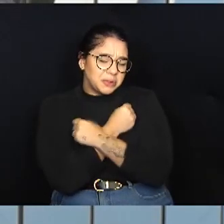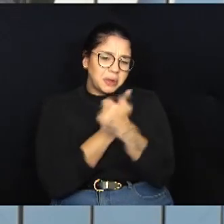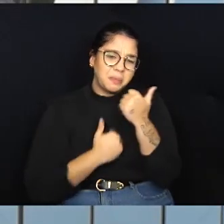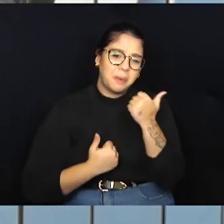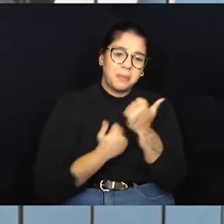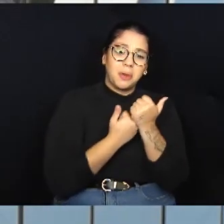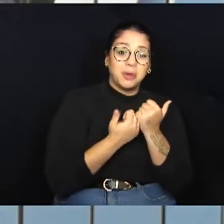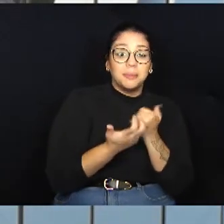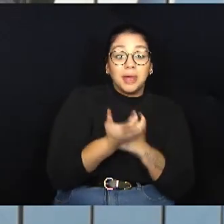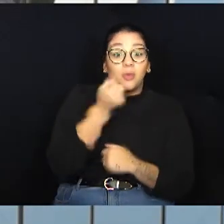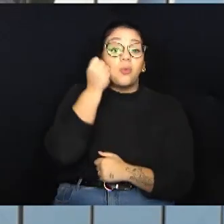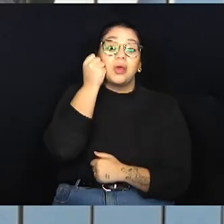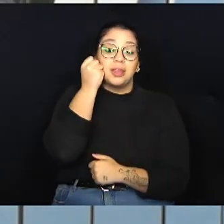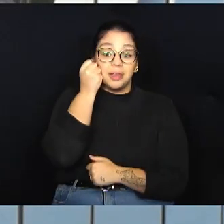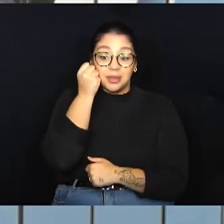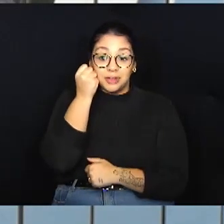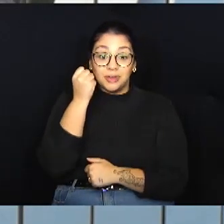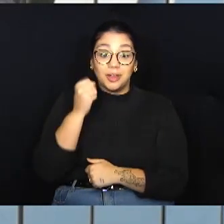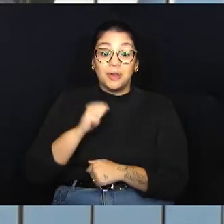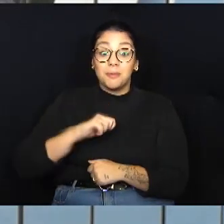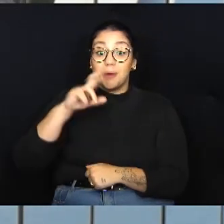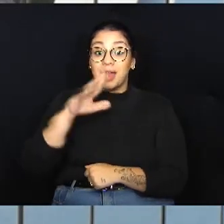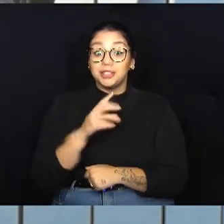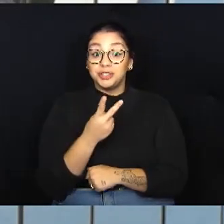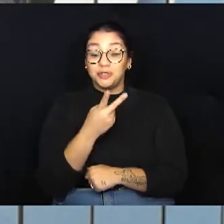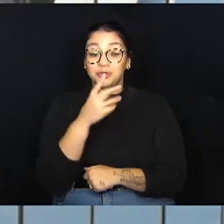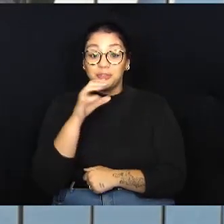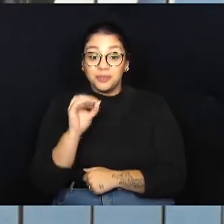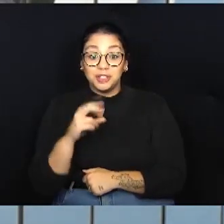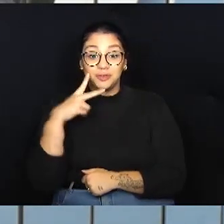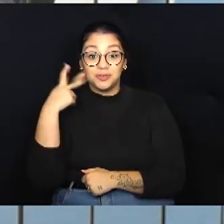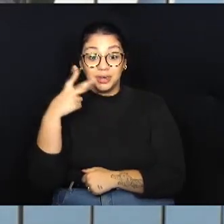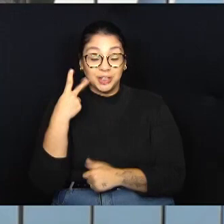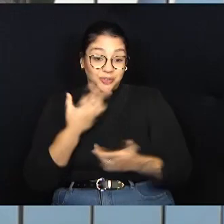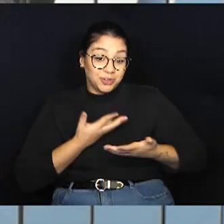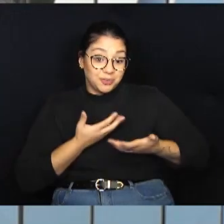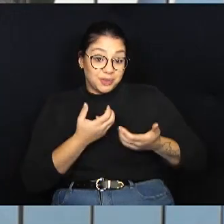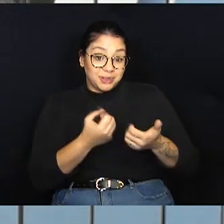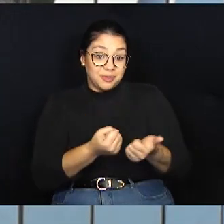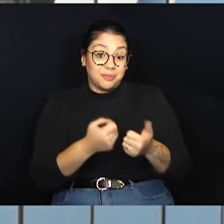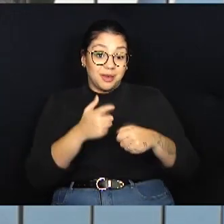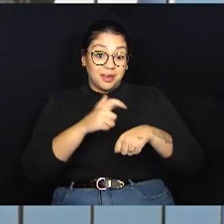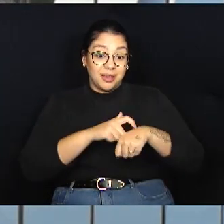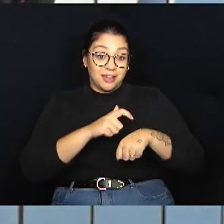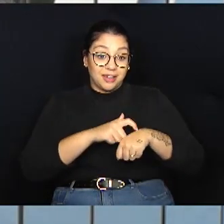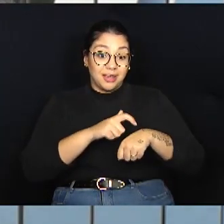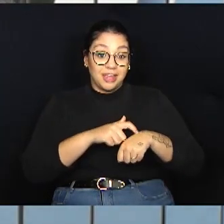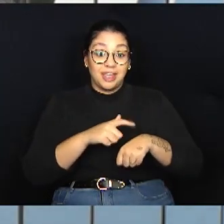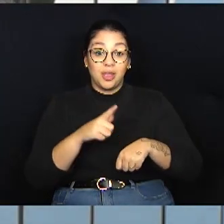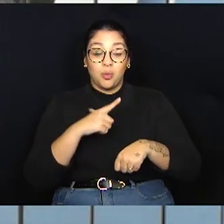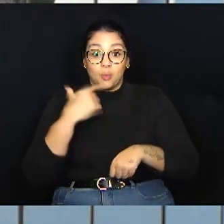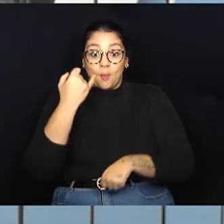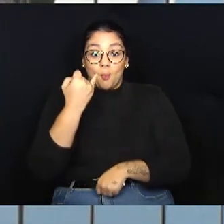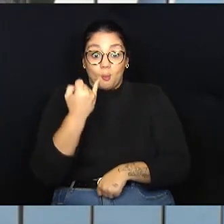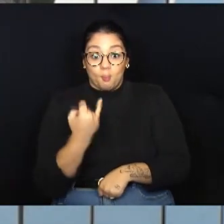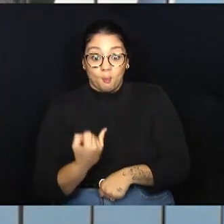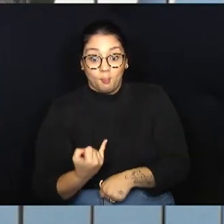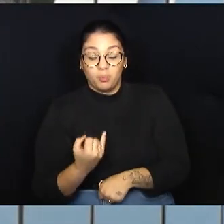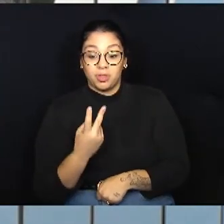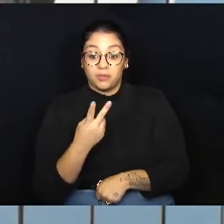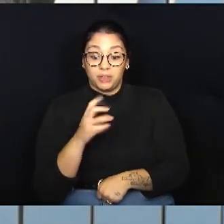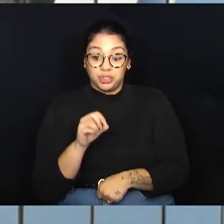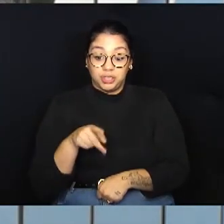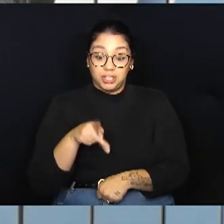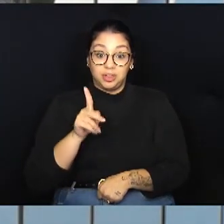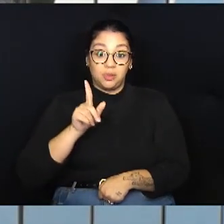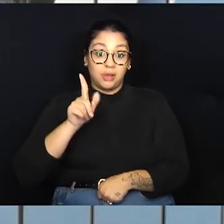acolheram. Foram mais de 20 vereadores me receber quando eu saí 20 quilos mais magro da casa de saúde, os médicos,